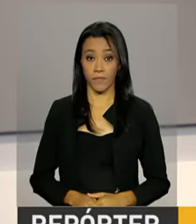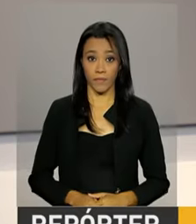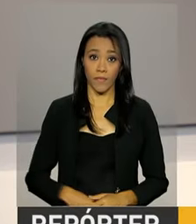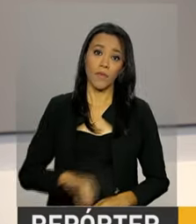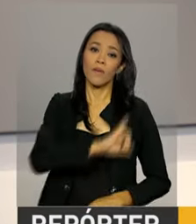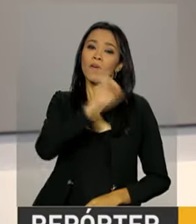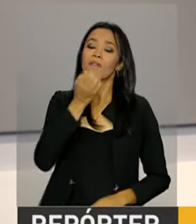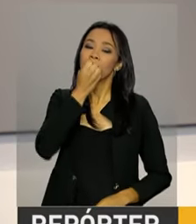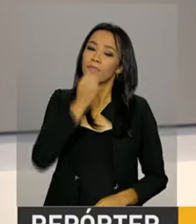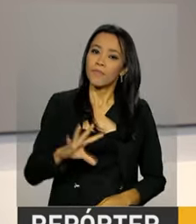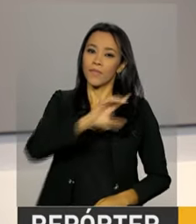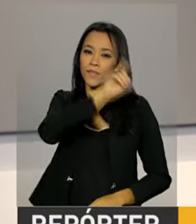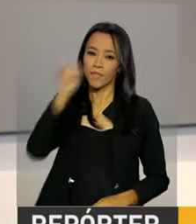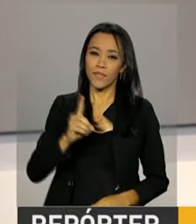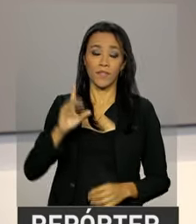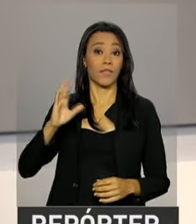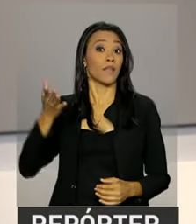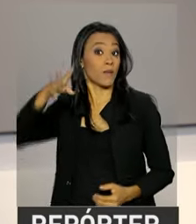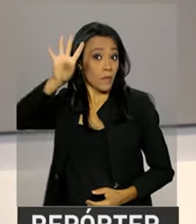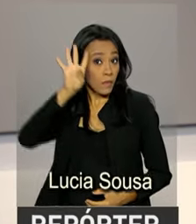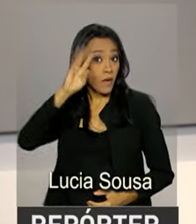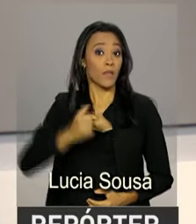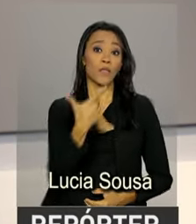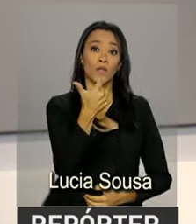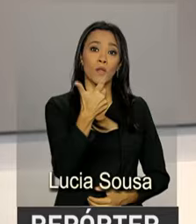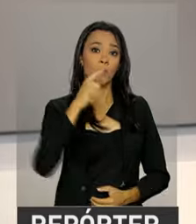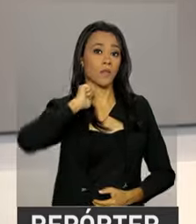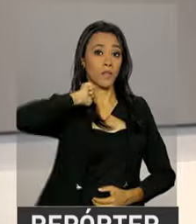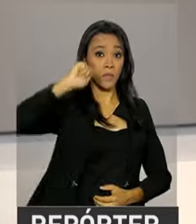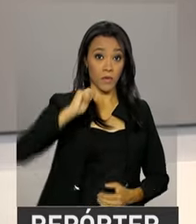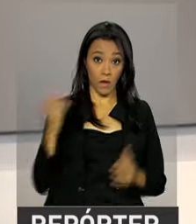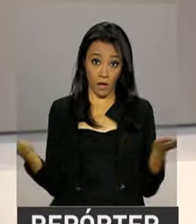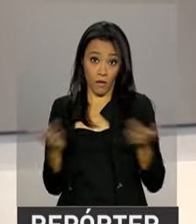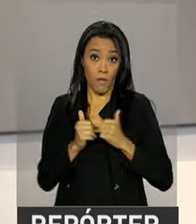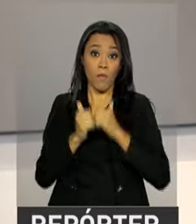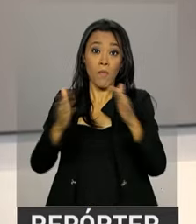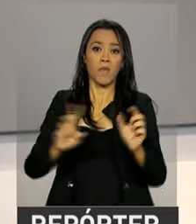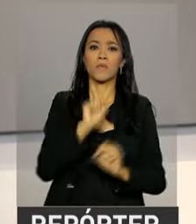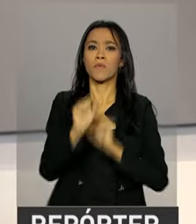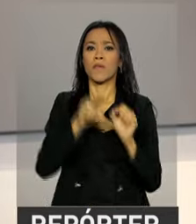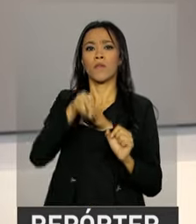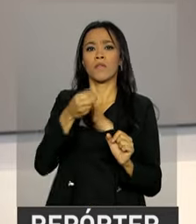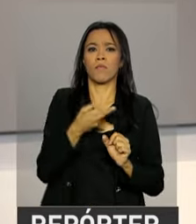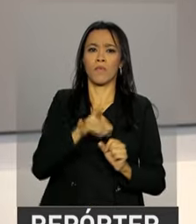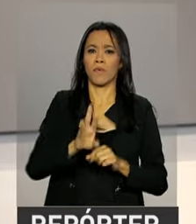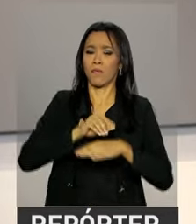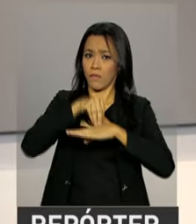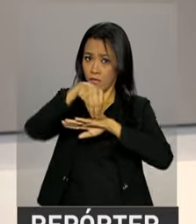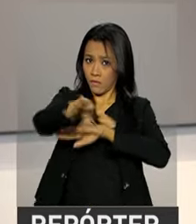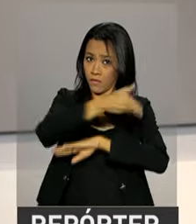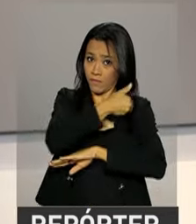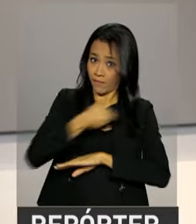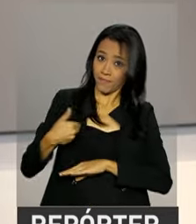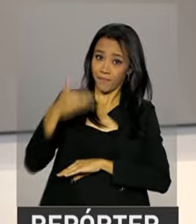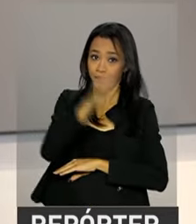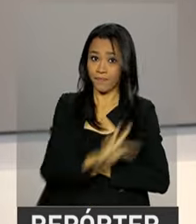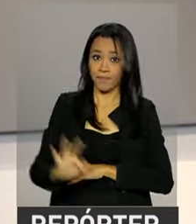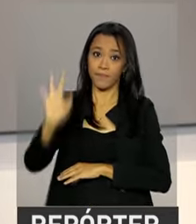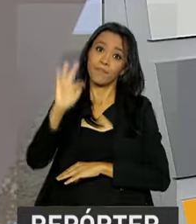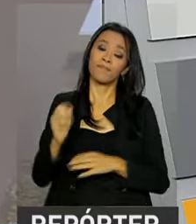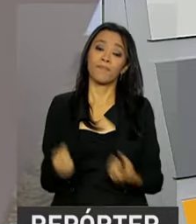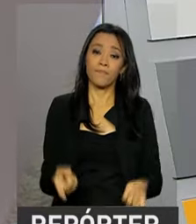Olá bom dia para você quarta-feira 12 de Abril começa agora o repórter NBR com as notícias do governo